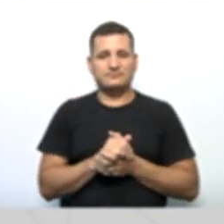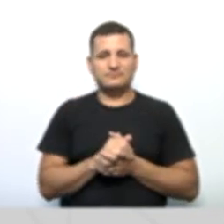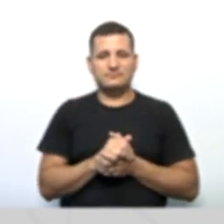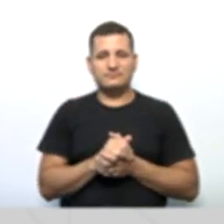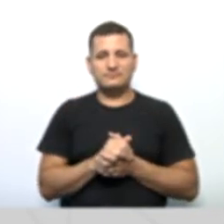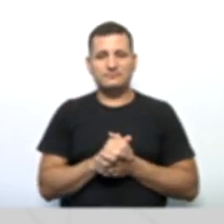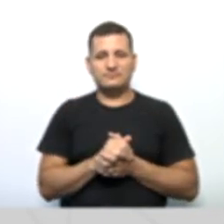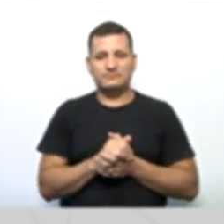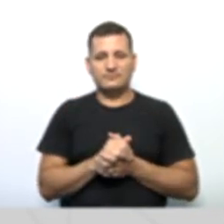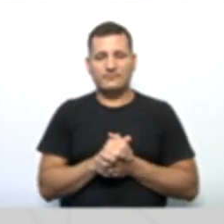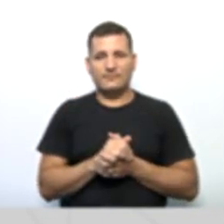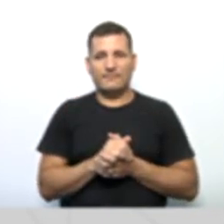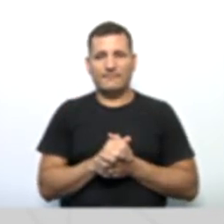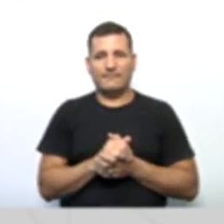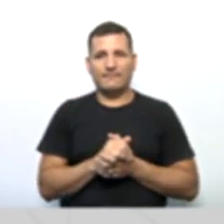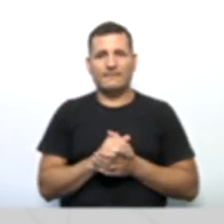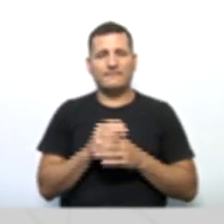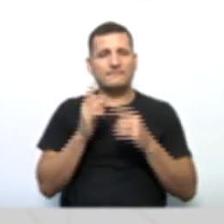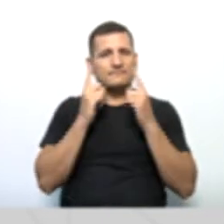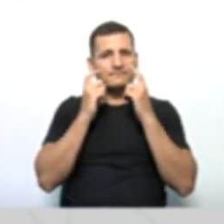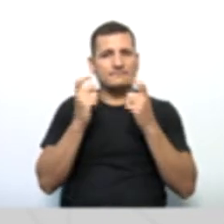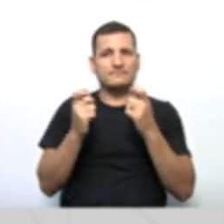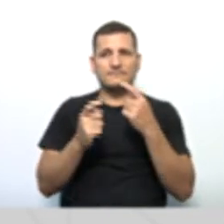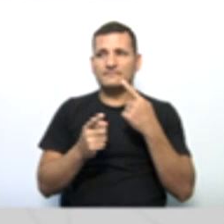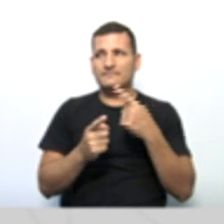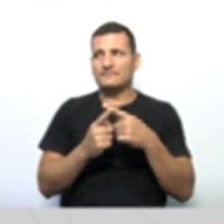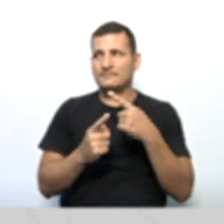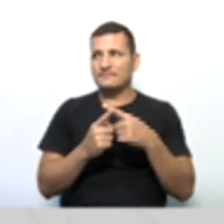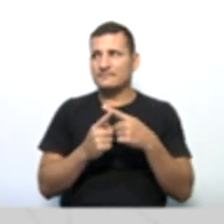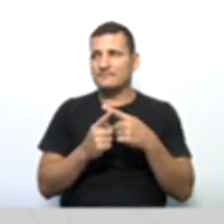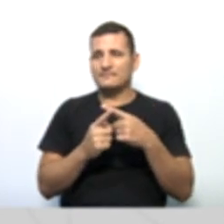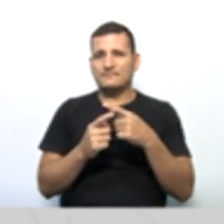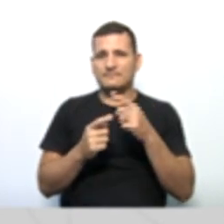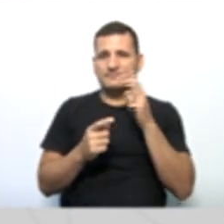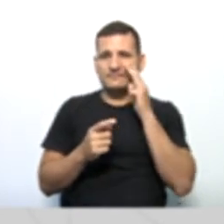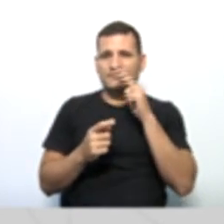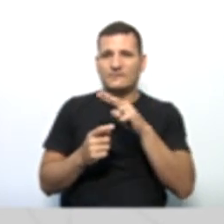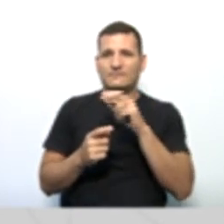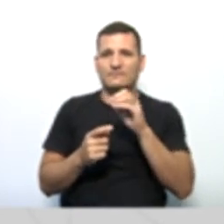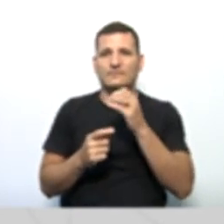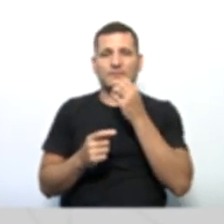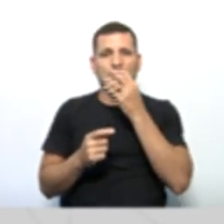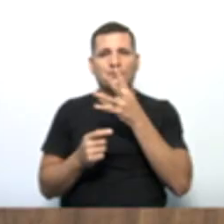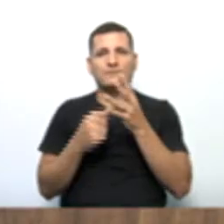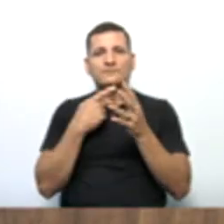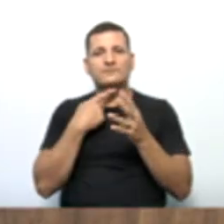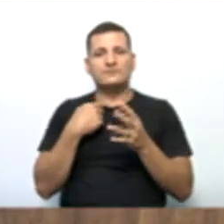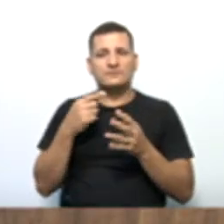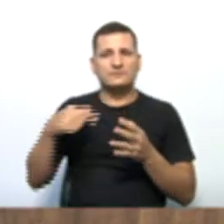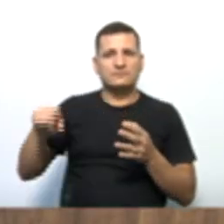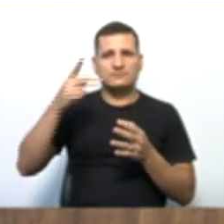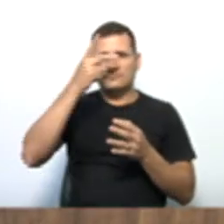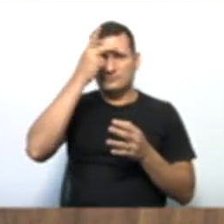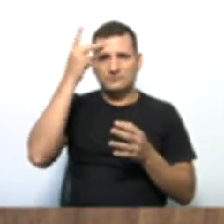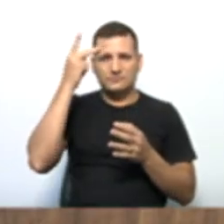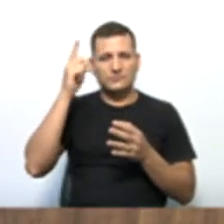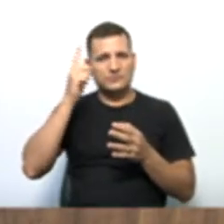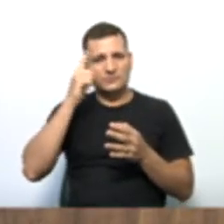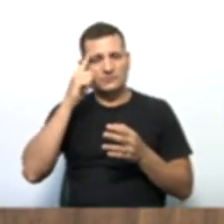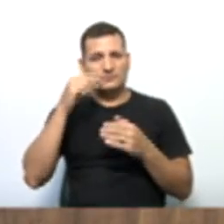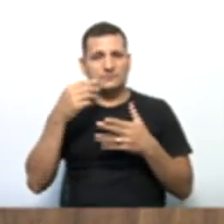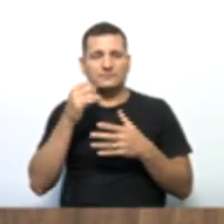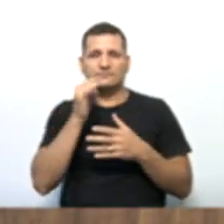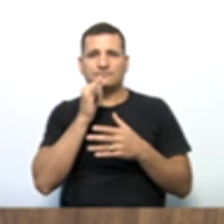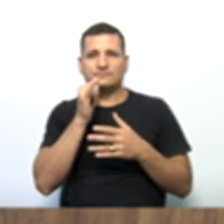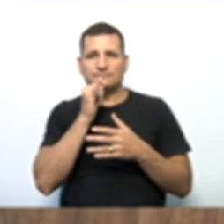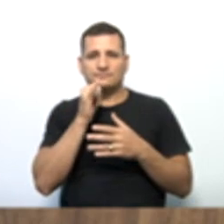professor, porque a gente ouve muito essa questão, a questão da boa vontade no dia a dia, né? Então, por exemplo, não sei se vocês